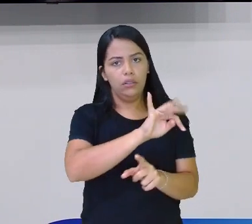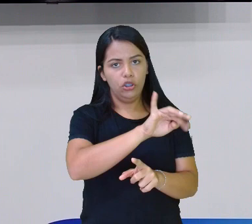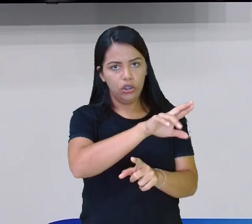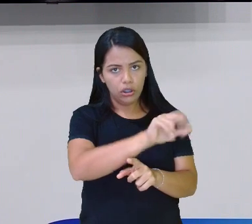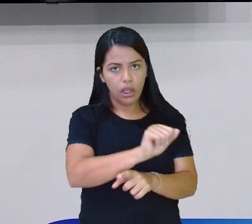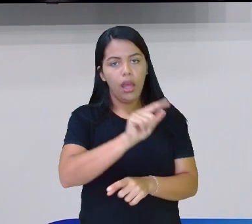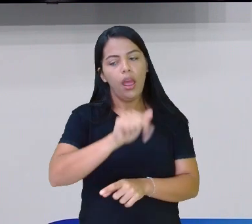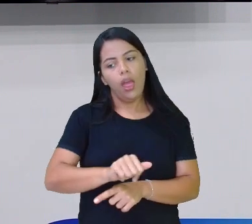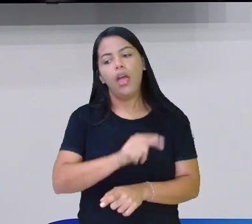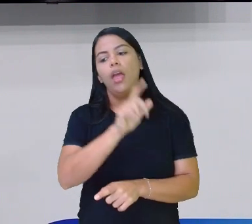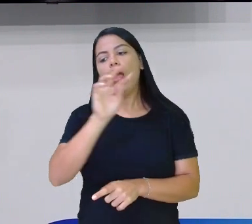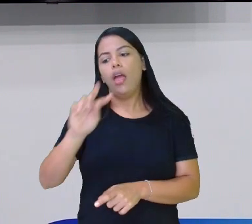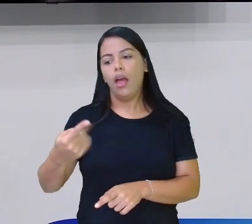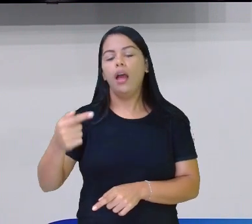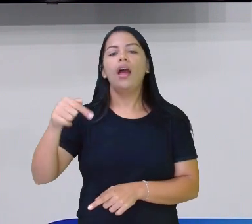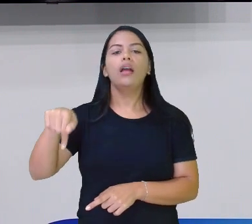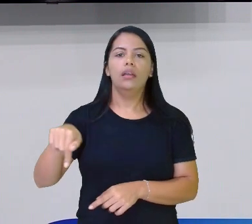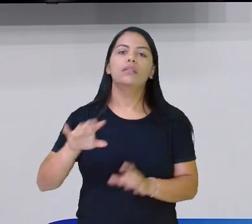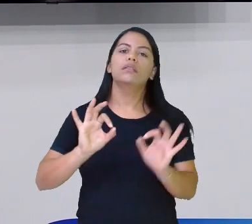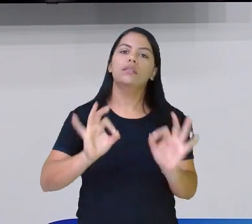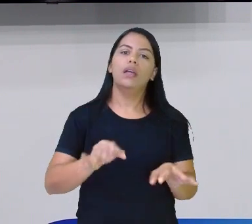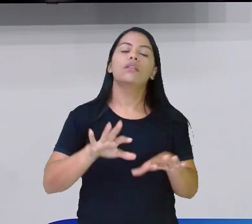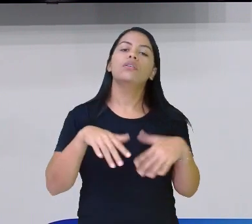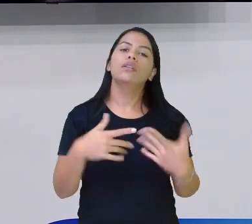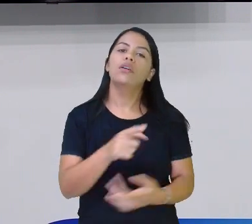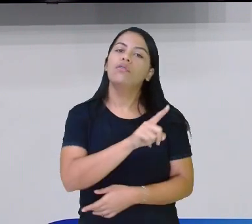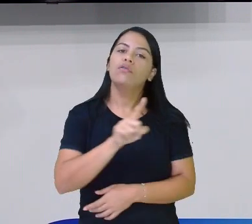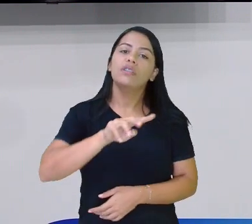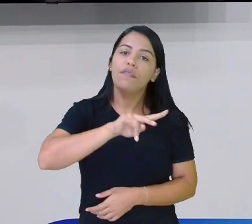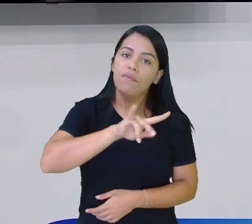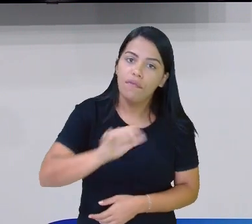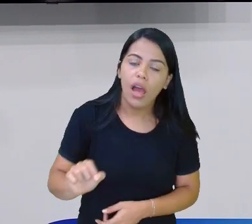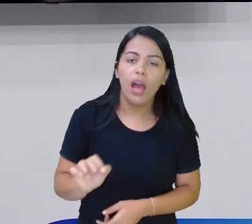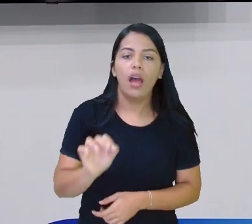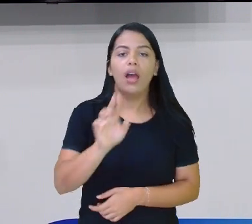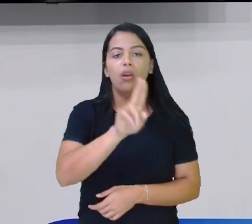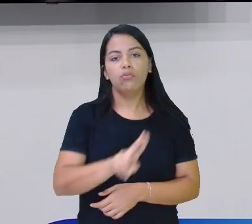mesmo, os elementos são os mesmos, e aí você vai usar a sua